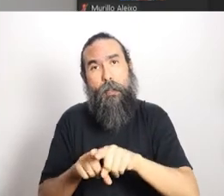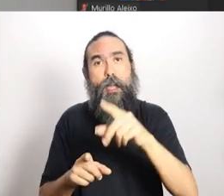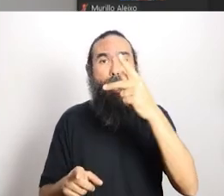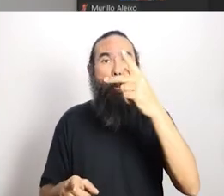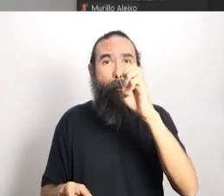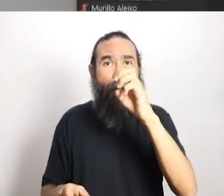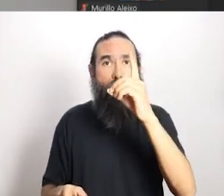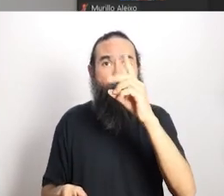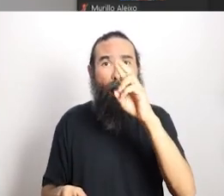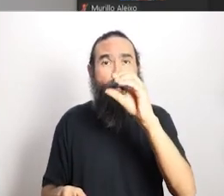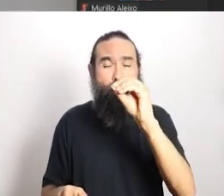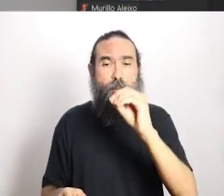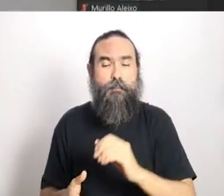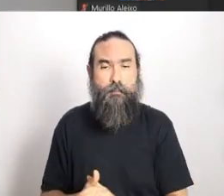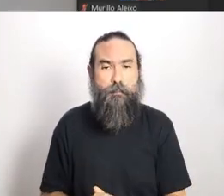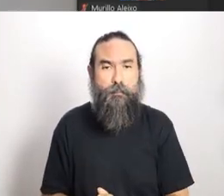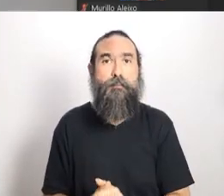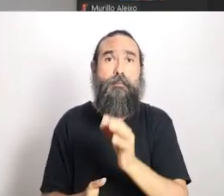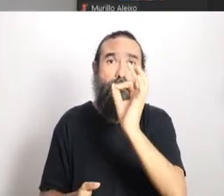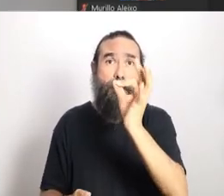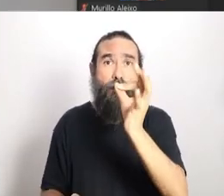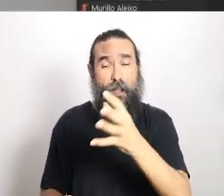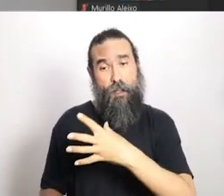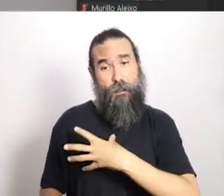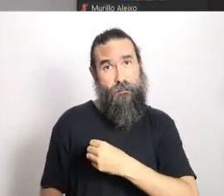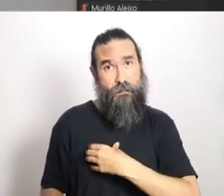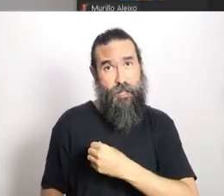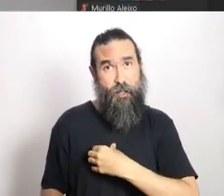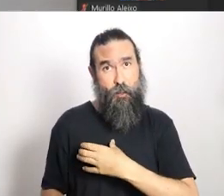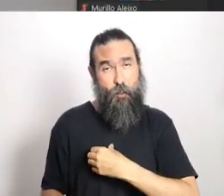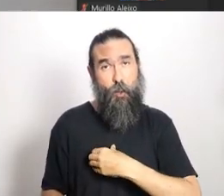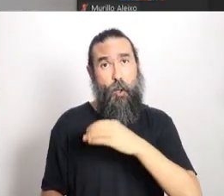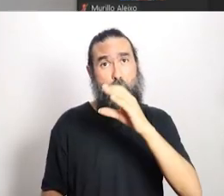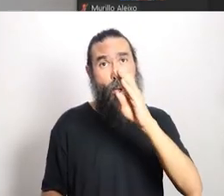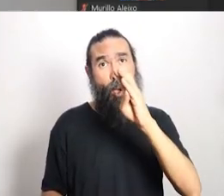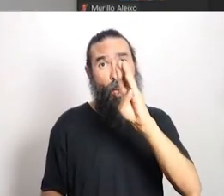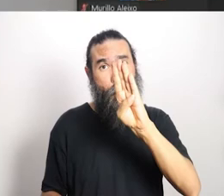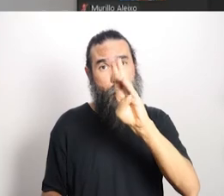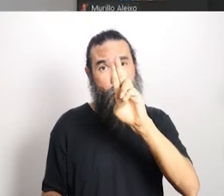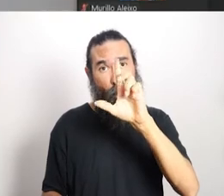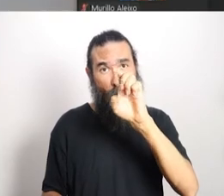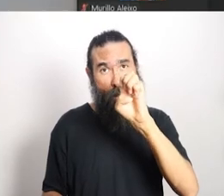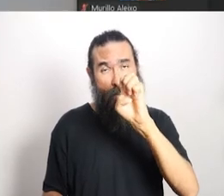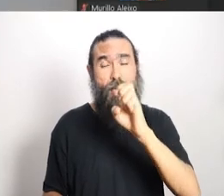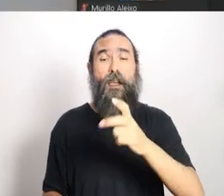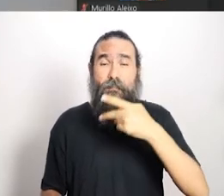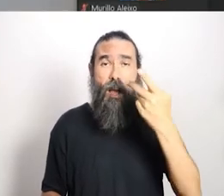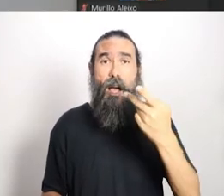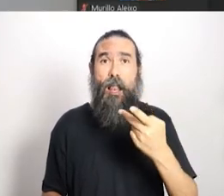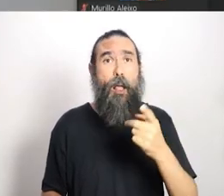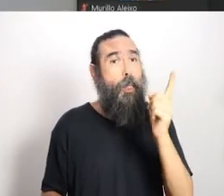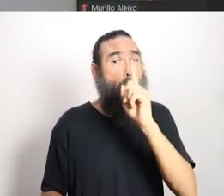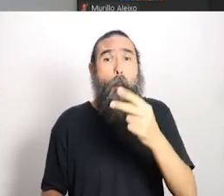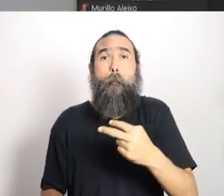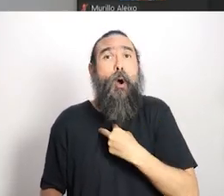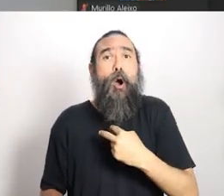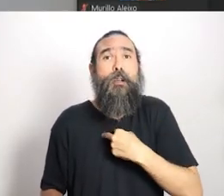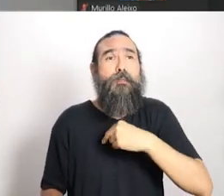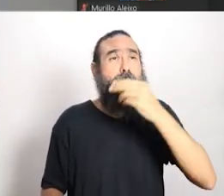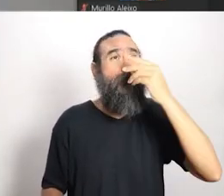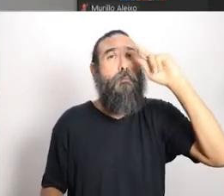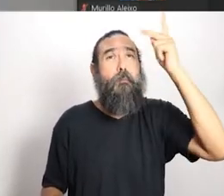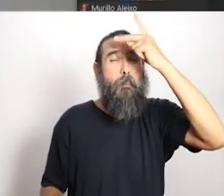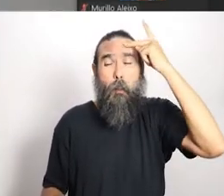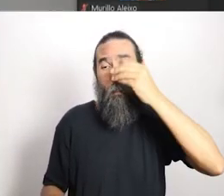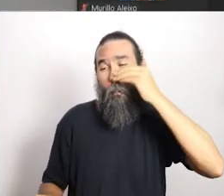disseram assim, epa, nosso pai não pode ser tratado dessa maneira. Nosso pai tem que ser tratado como ele merece.